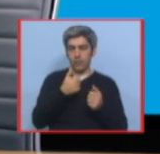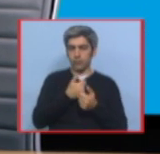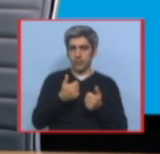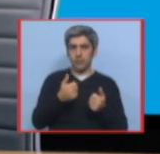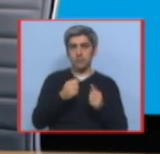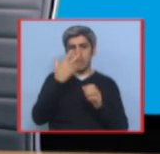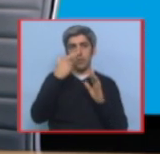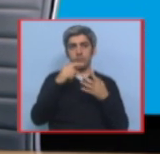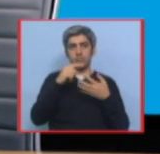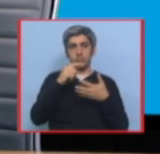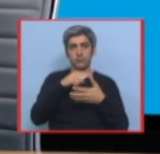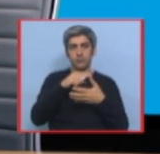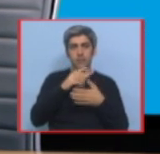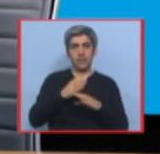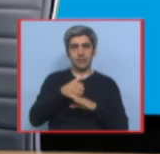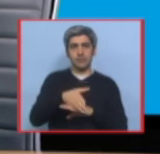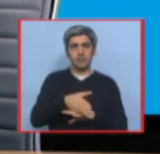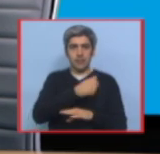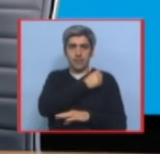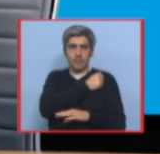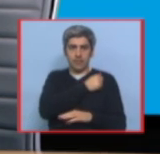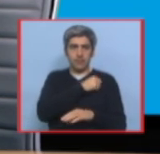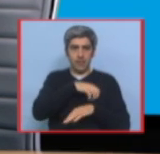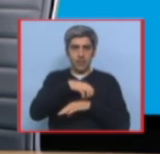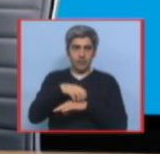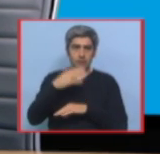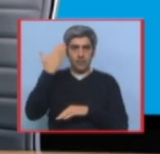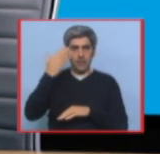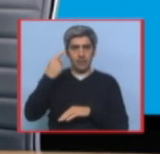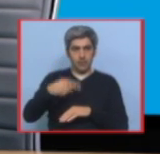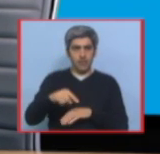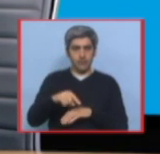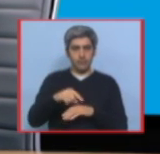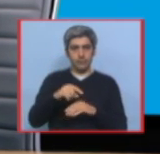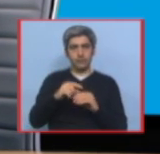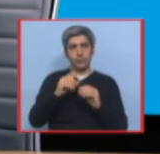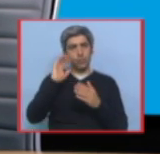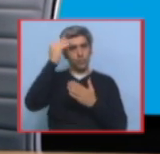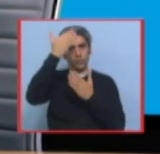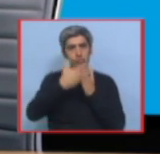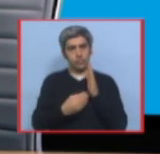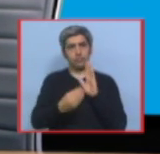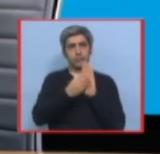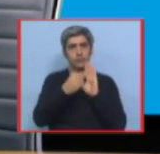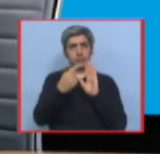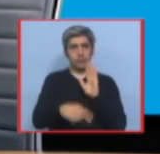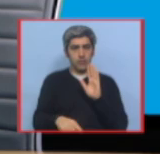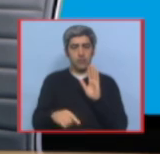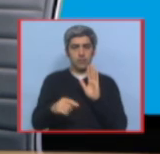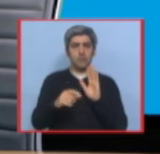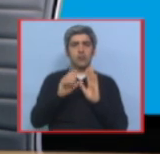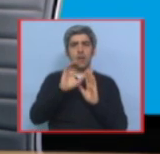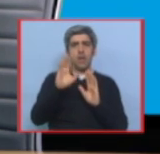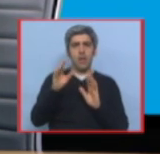A primeira delas, de facto, é o acesso à habitação. O direito ao acesso à habitação está consagrado na Constituição e, de facto, ainda